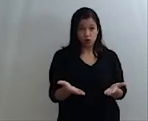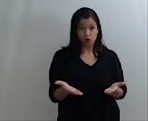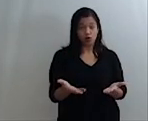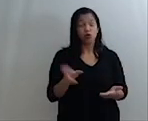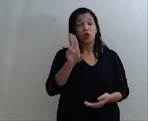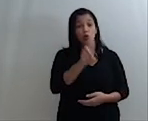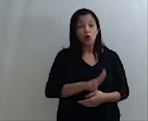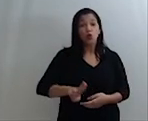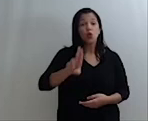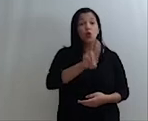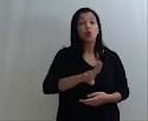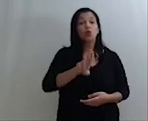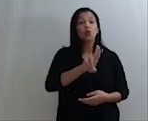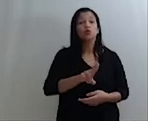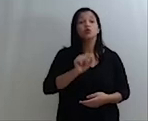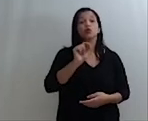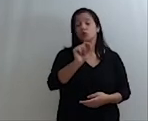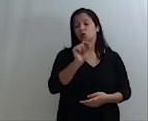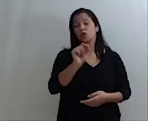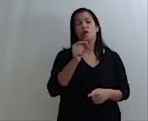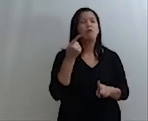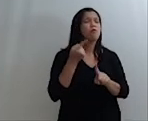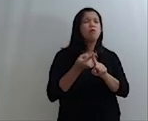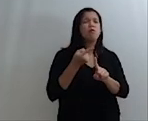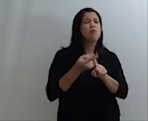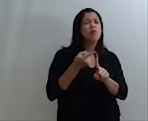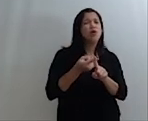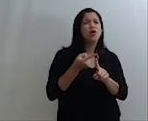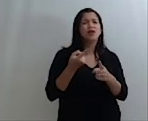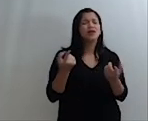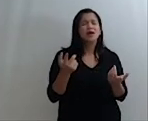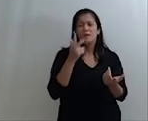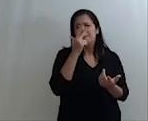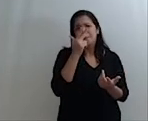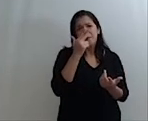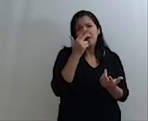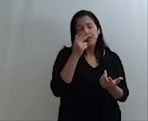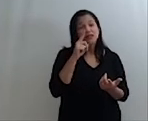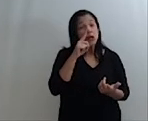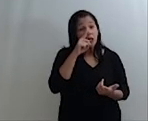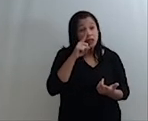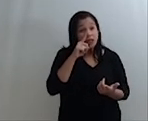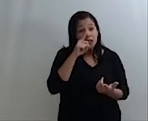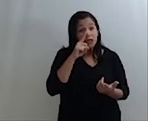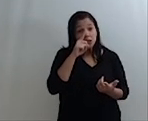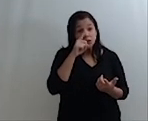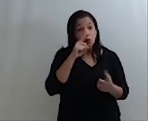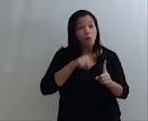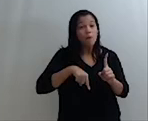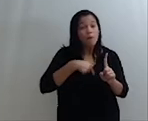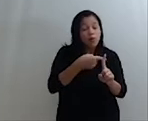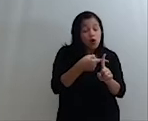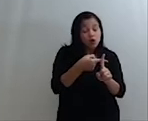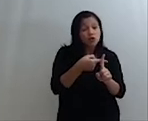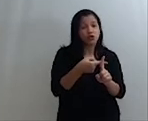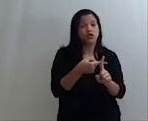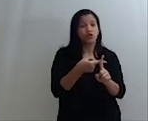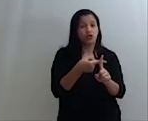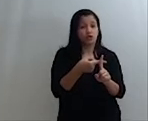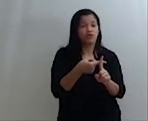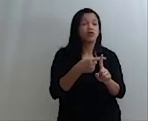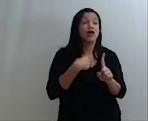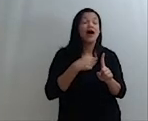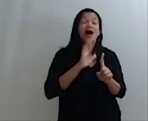mais paraa questão de Por que é tão alto o risco de um reconhecimento positivo ter um resultado equivocado